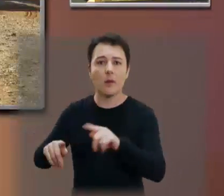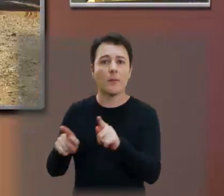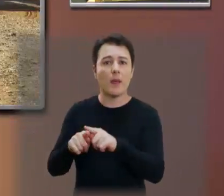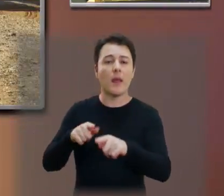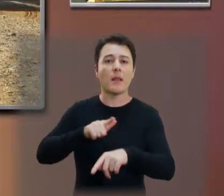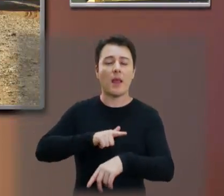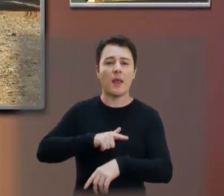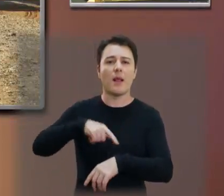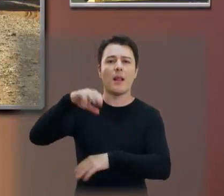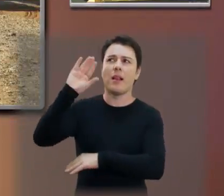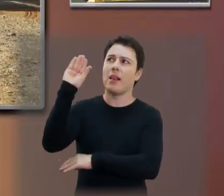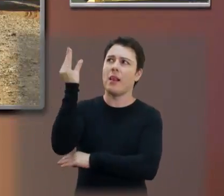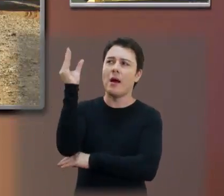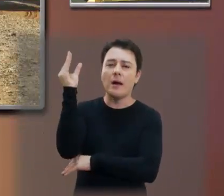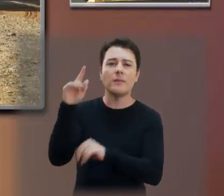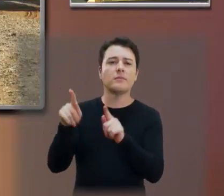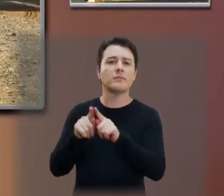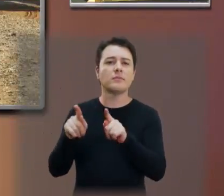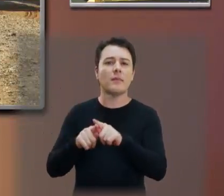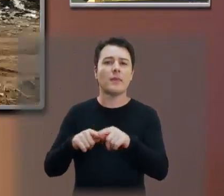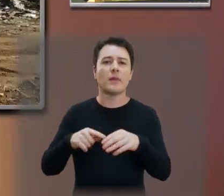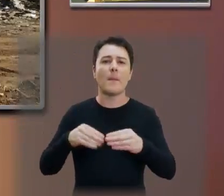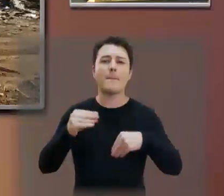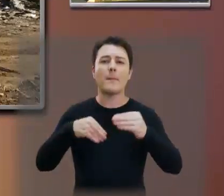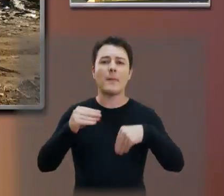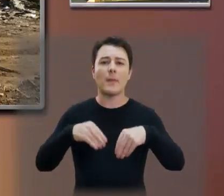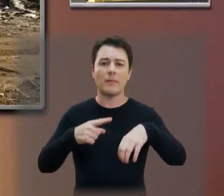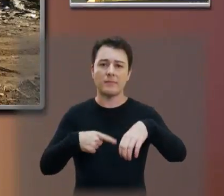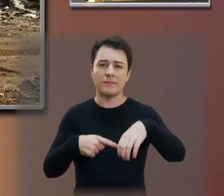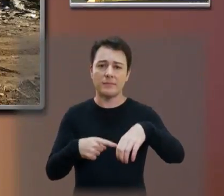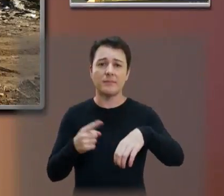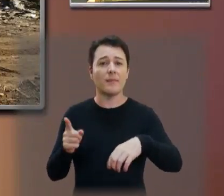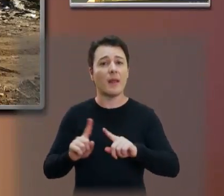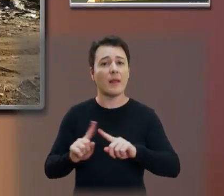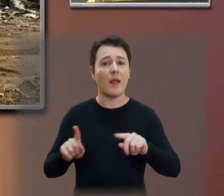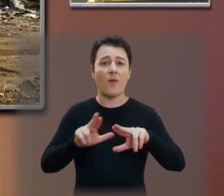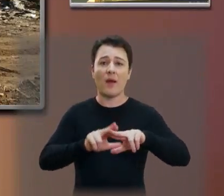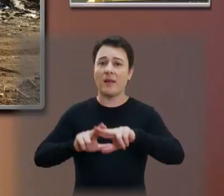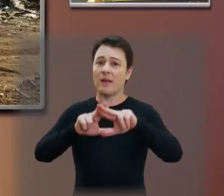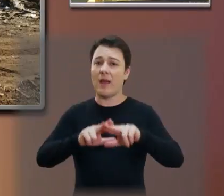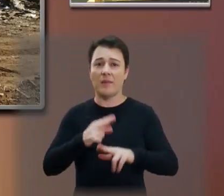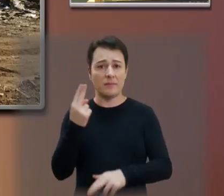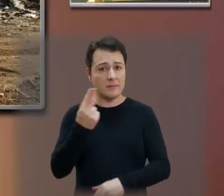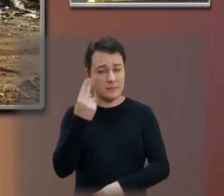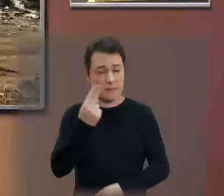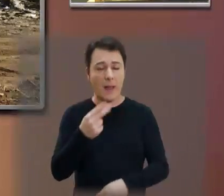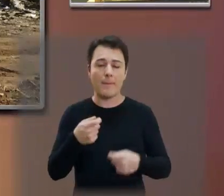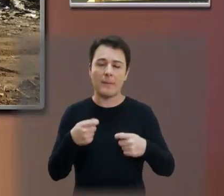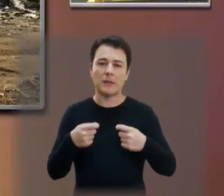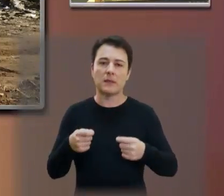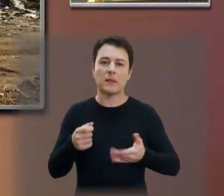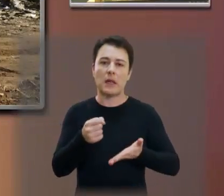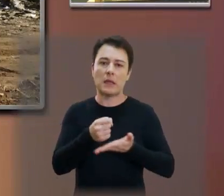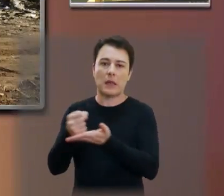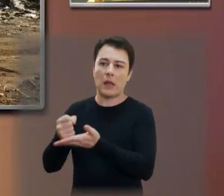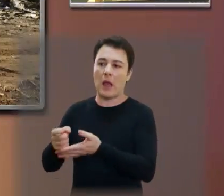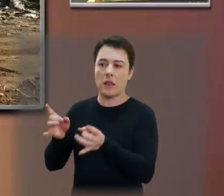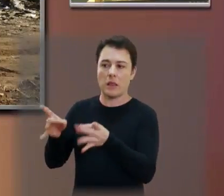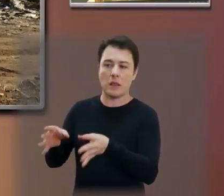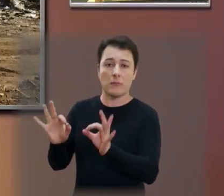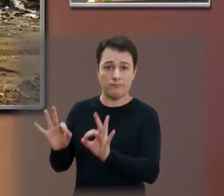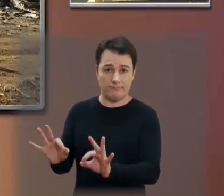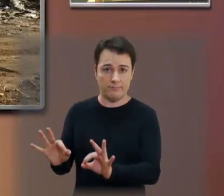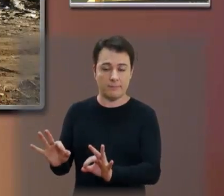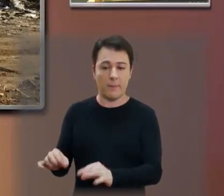lâmpada, pneus, várias outras coisas que é reciclável, que não são recicláveis e tem que ser descartado no geral. Isso é